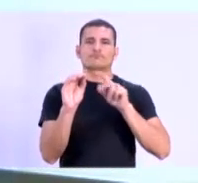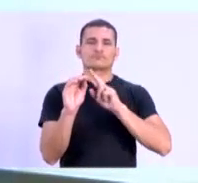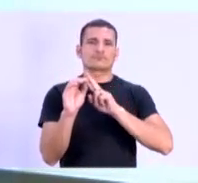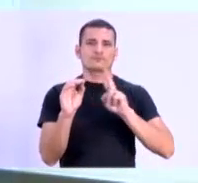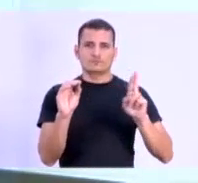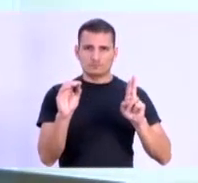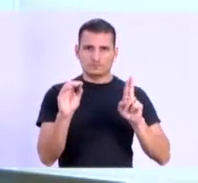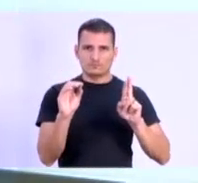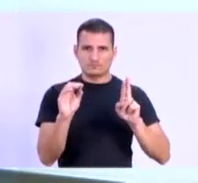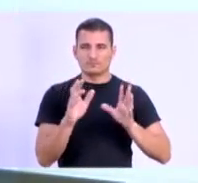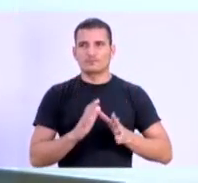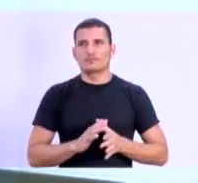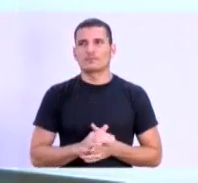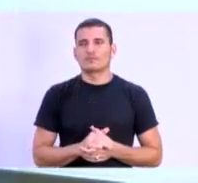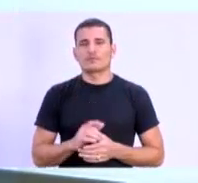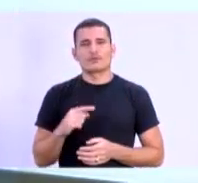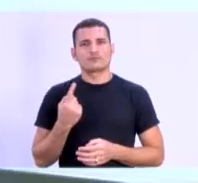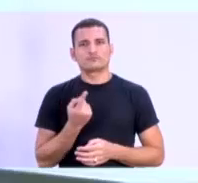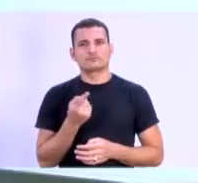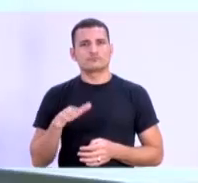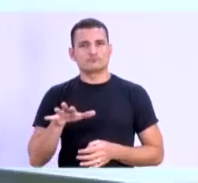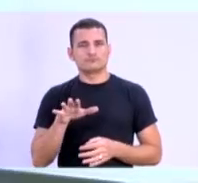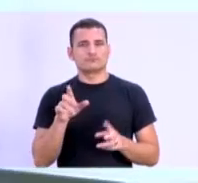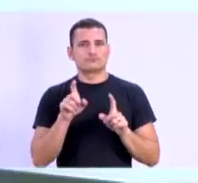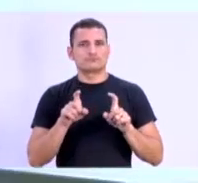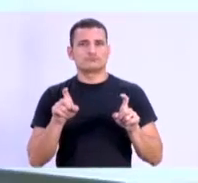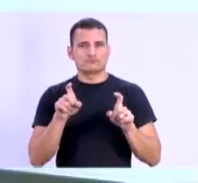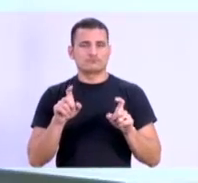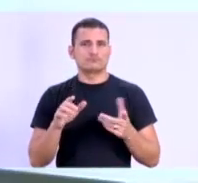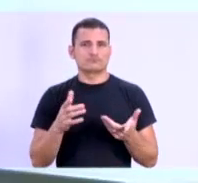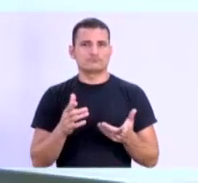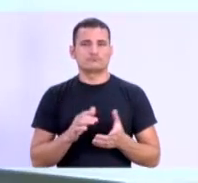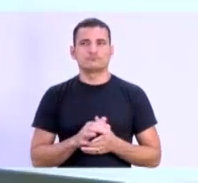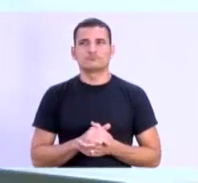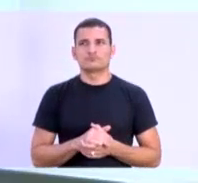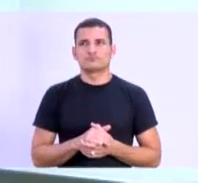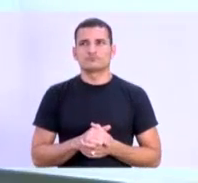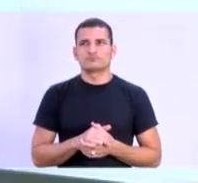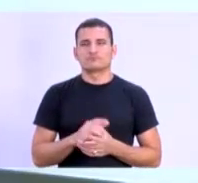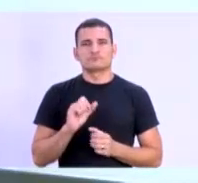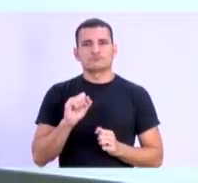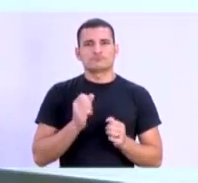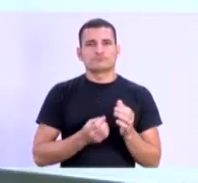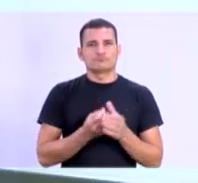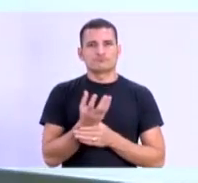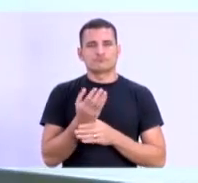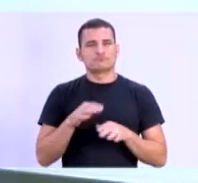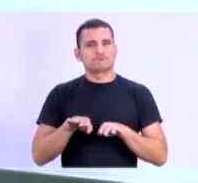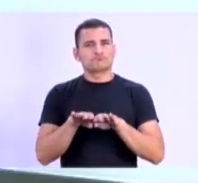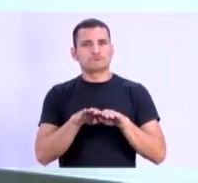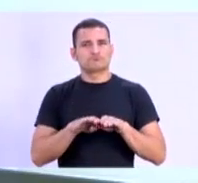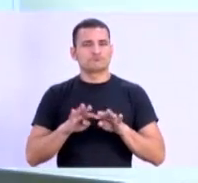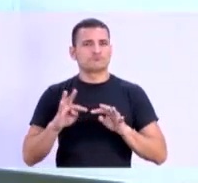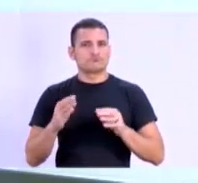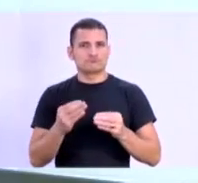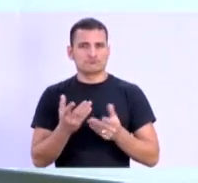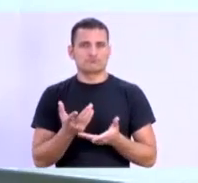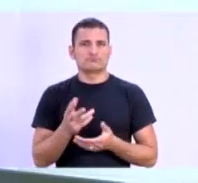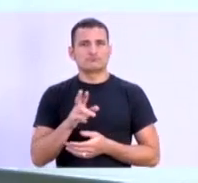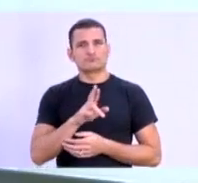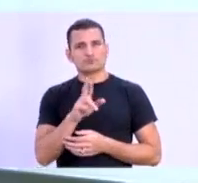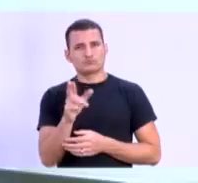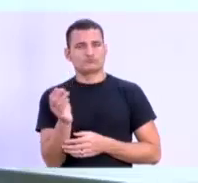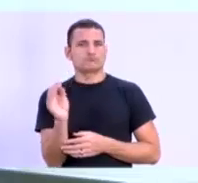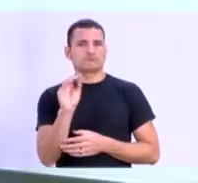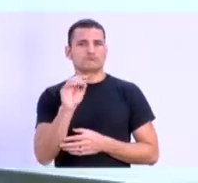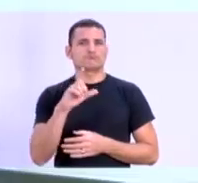quando nós, na área de informática, somos muito metódicos, a gente gosta de criar padrões em praticamente tudo. Até o nome a gente dá